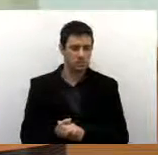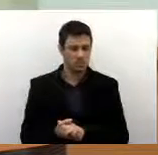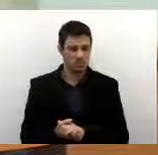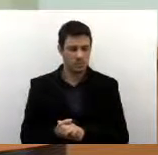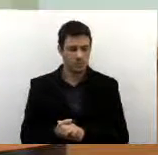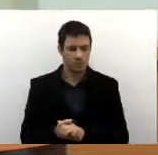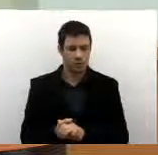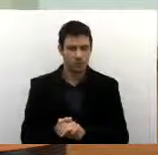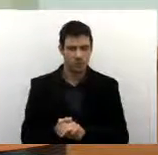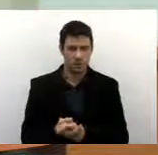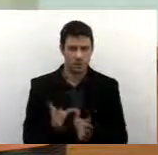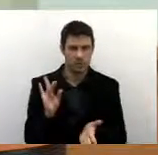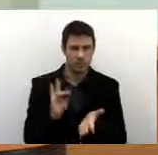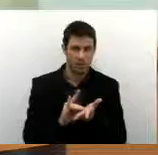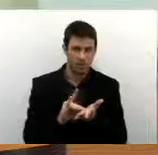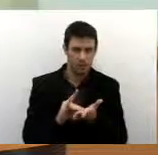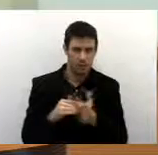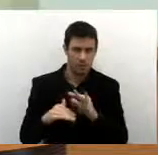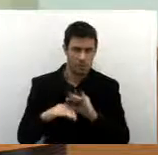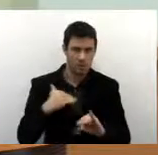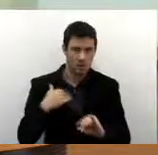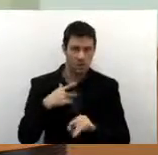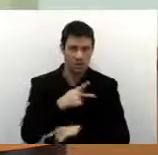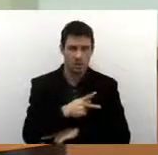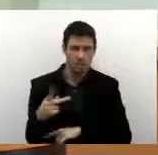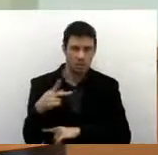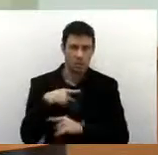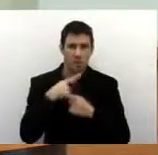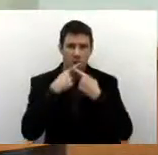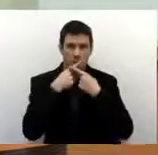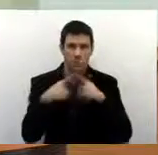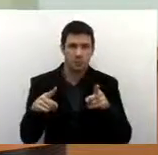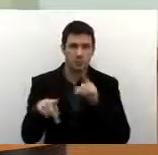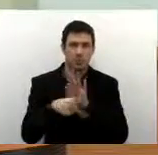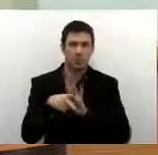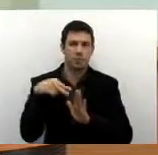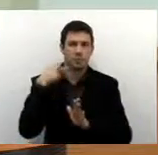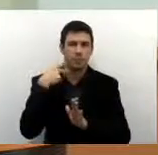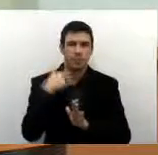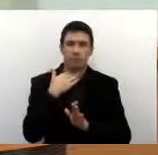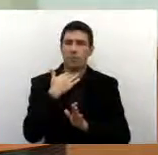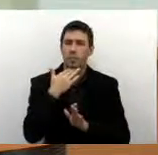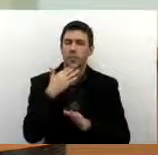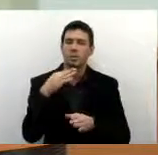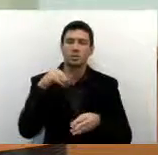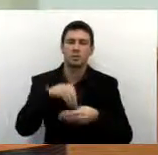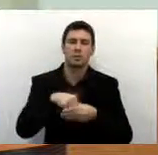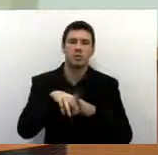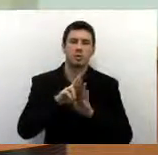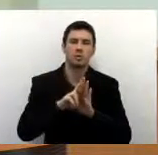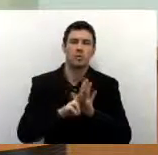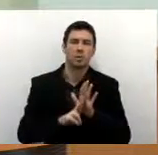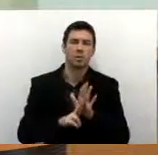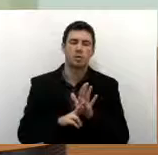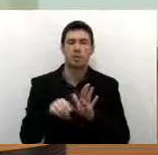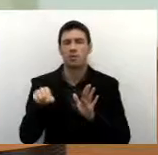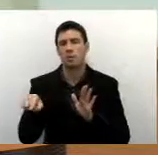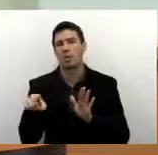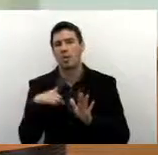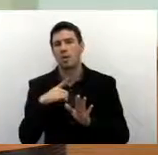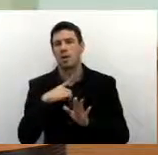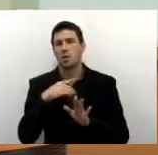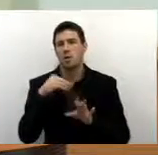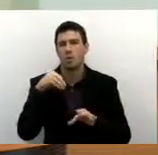Ele enviou um ofício ao presidente da casa, denunciando o vereador por não estar cumprindo o regimento interno. E lá ele questionou,